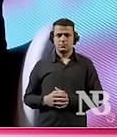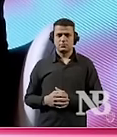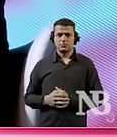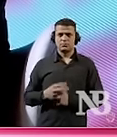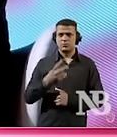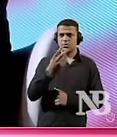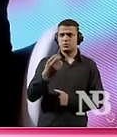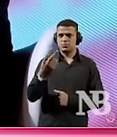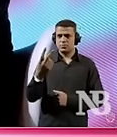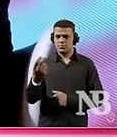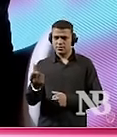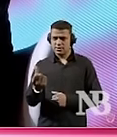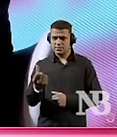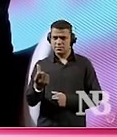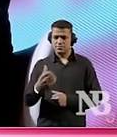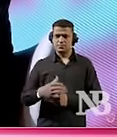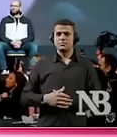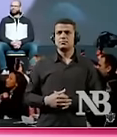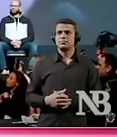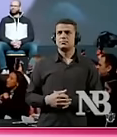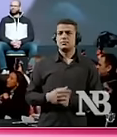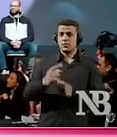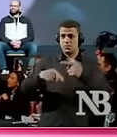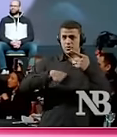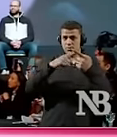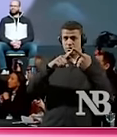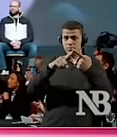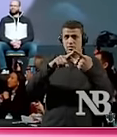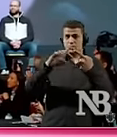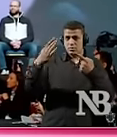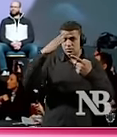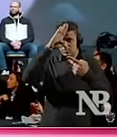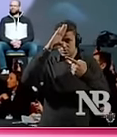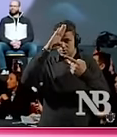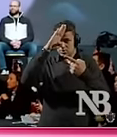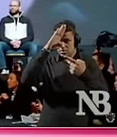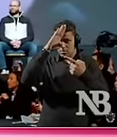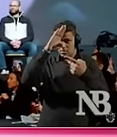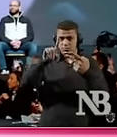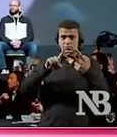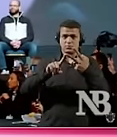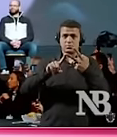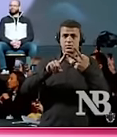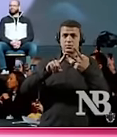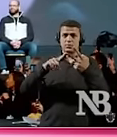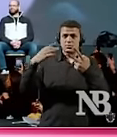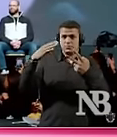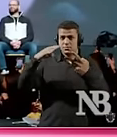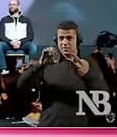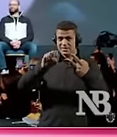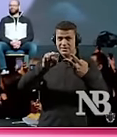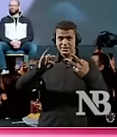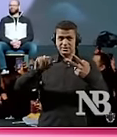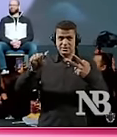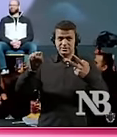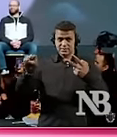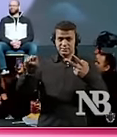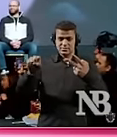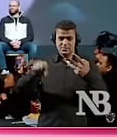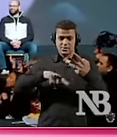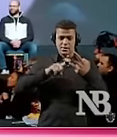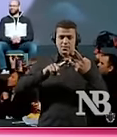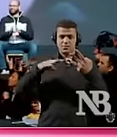presidente de 2026. Tenho 3 opções. Primeiro, Jair. Segundo, Messias. E